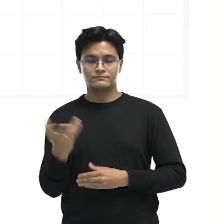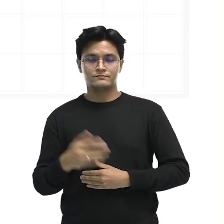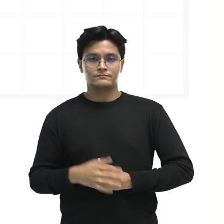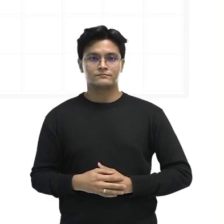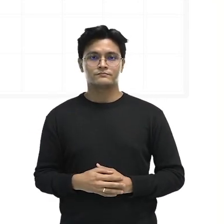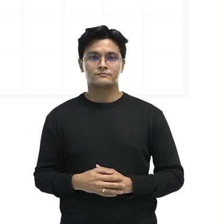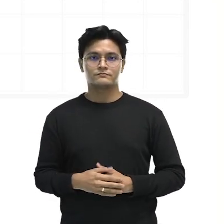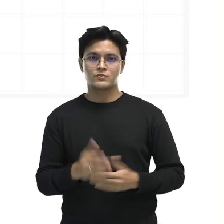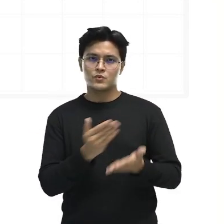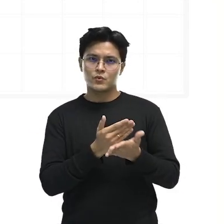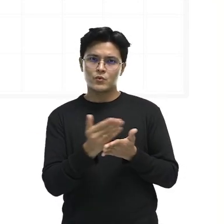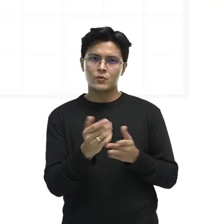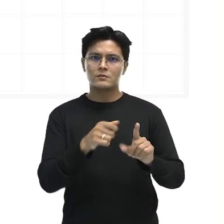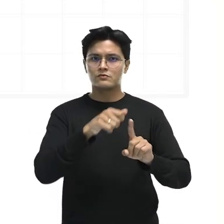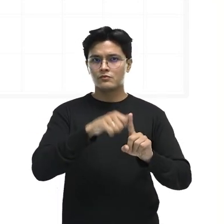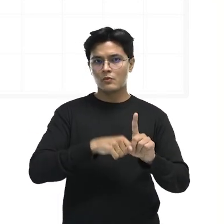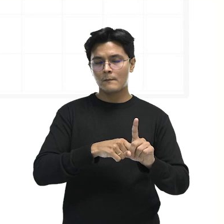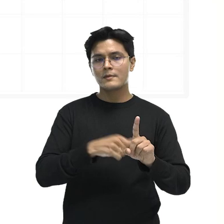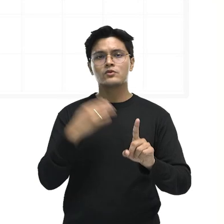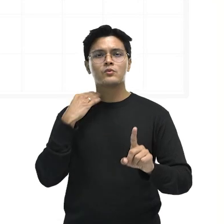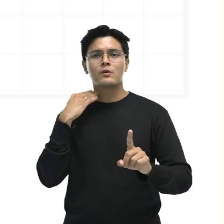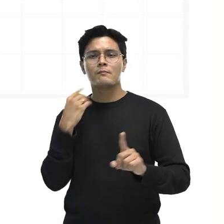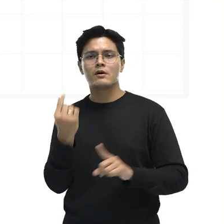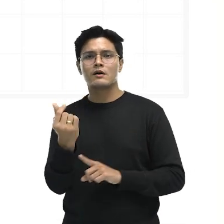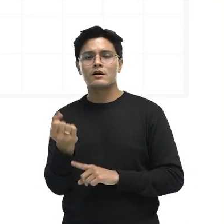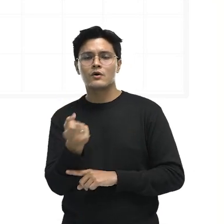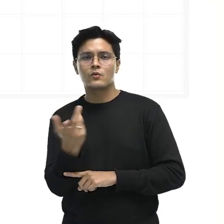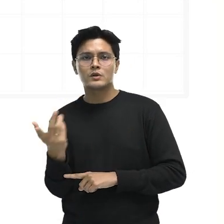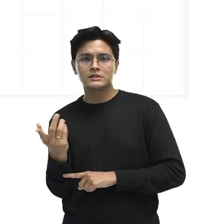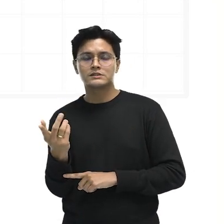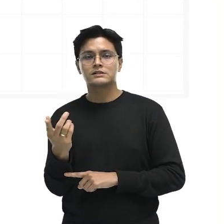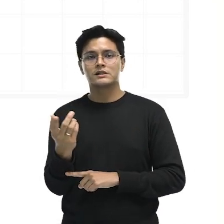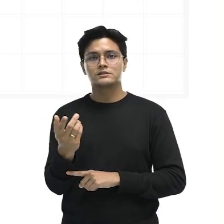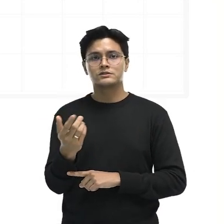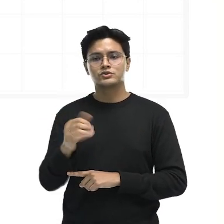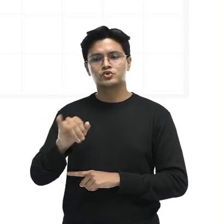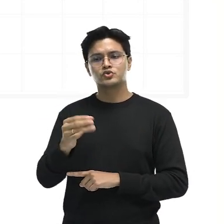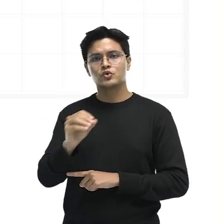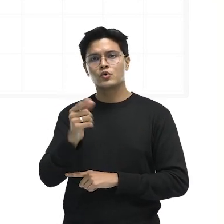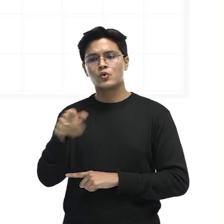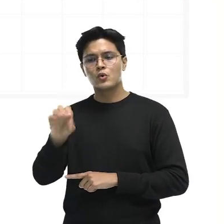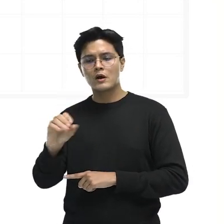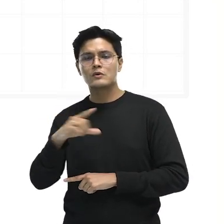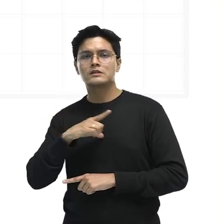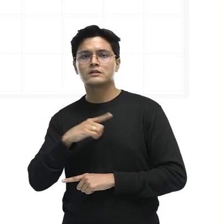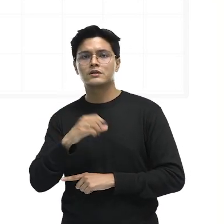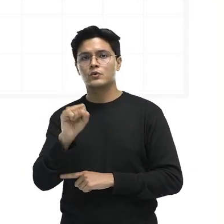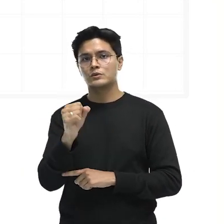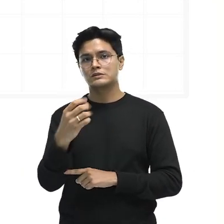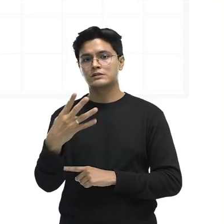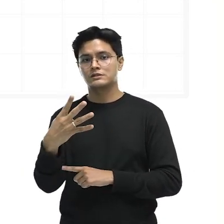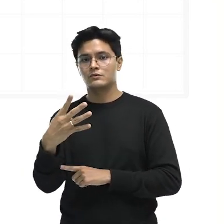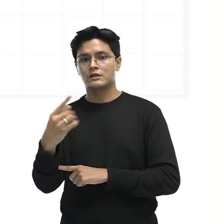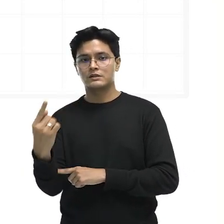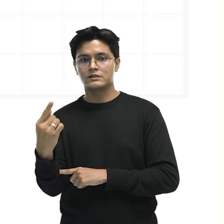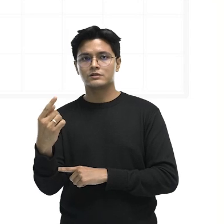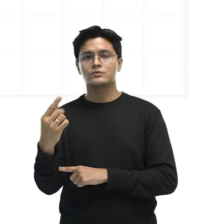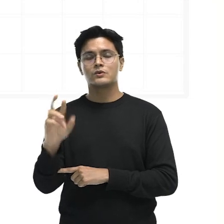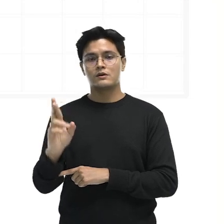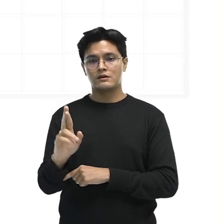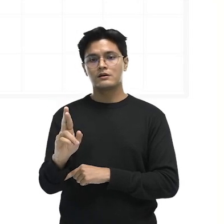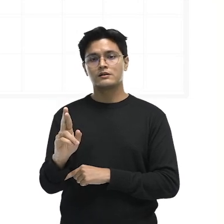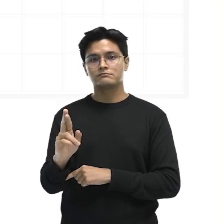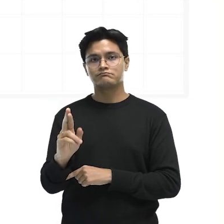No início do mês, o saldo bancário de João era de R$ 841. Durante o mês, ele pagou contas com